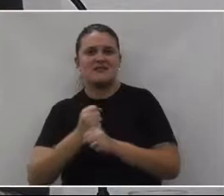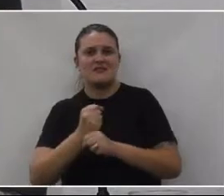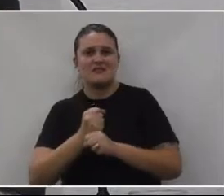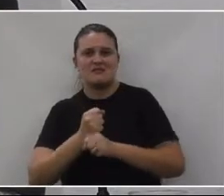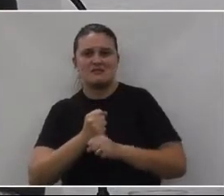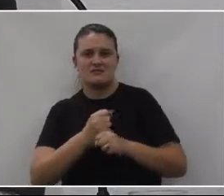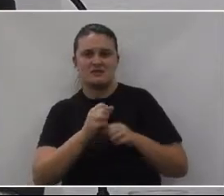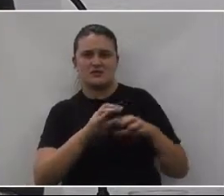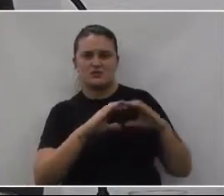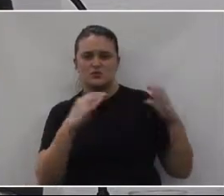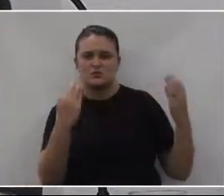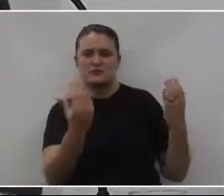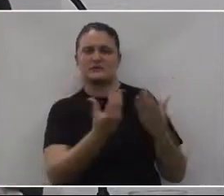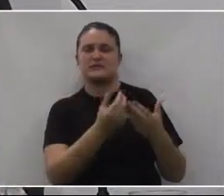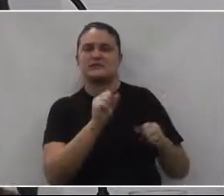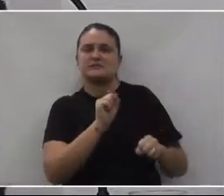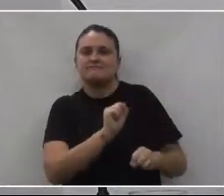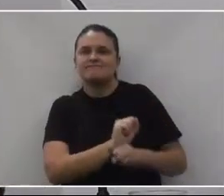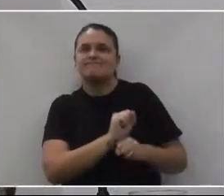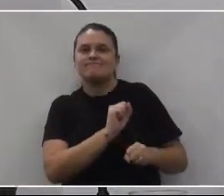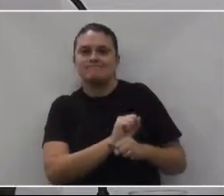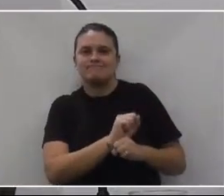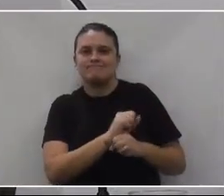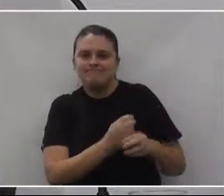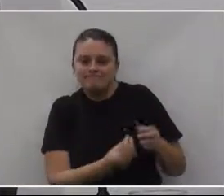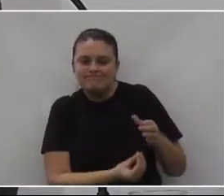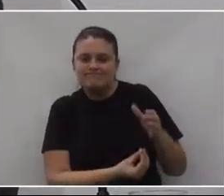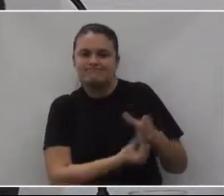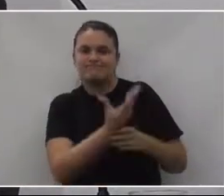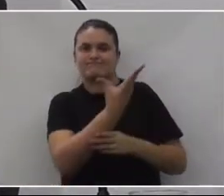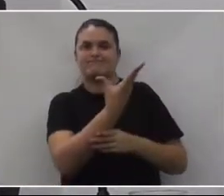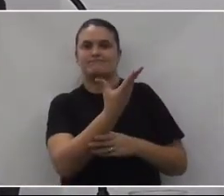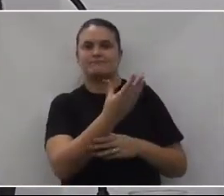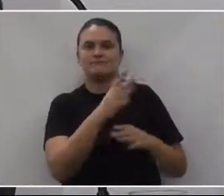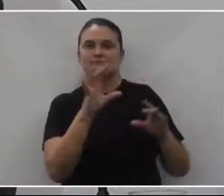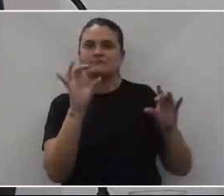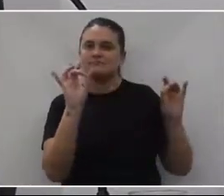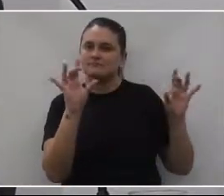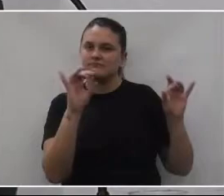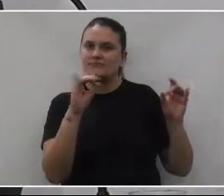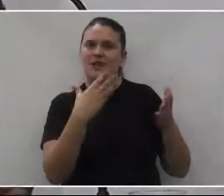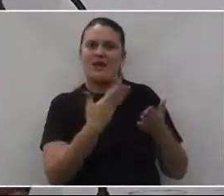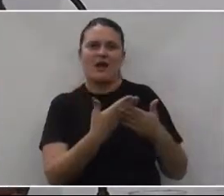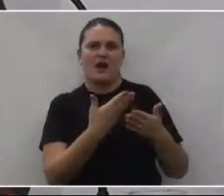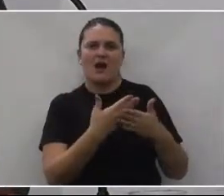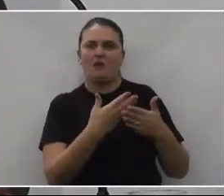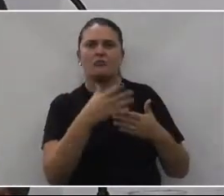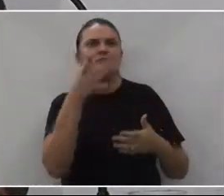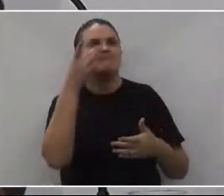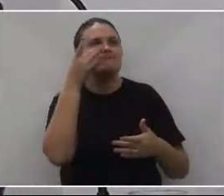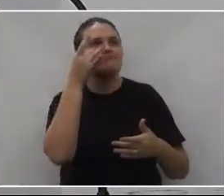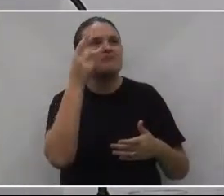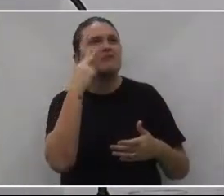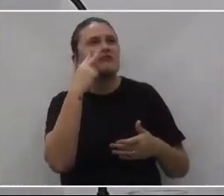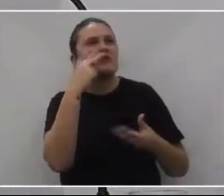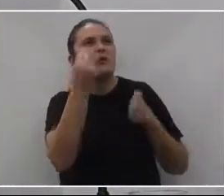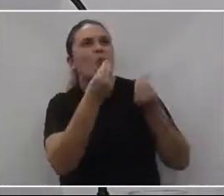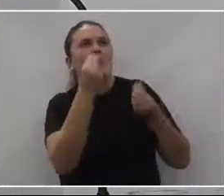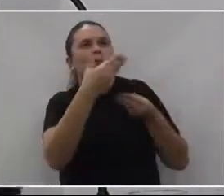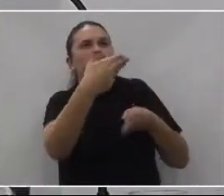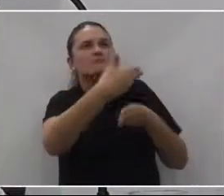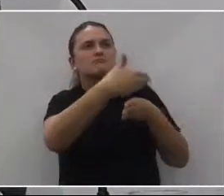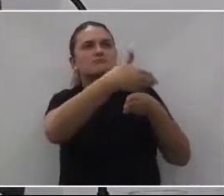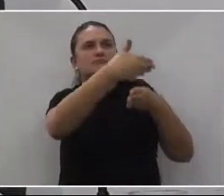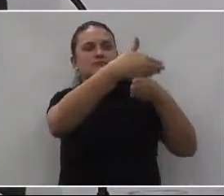comunidade espera, será, sem dúvida nenhuma, aulas ao vivo,